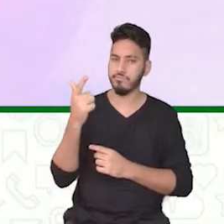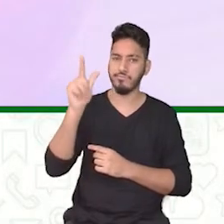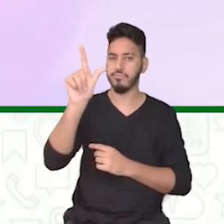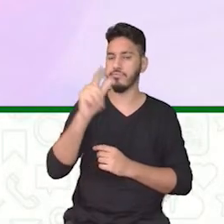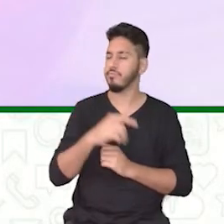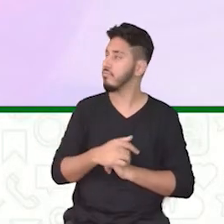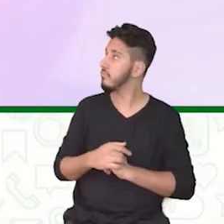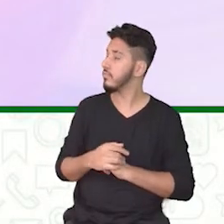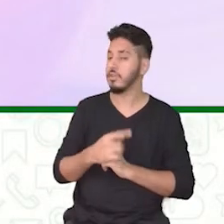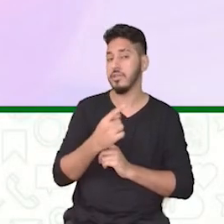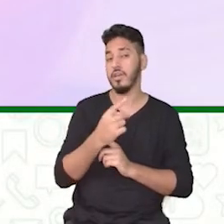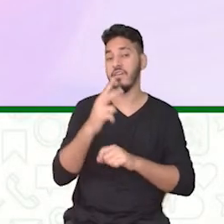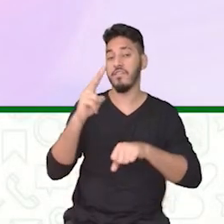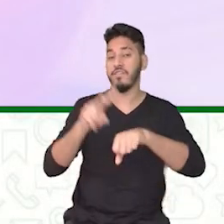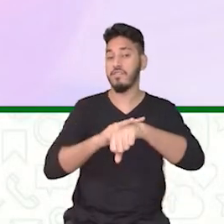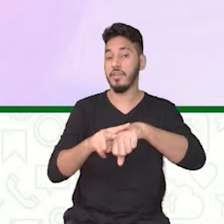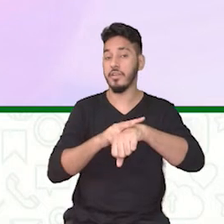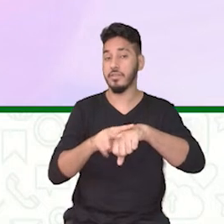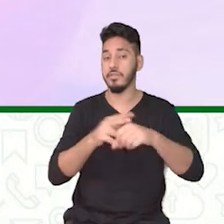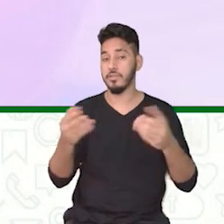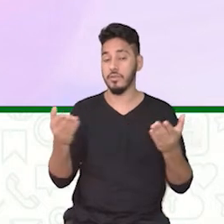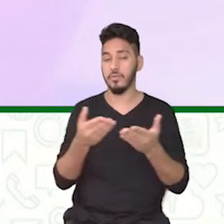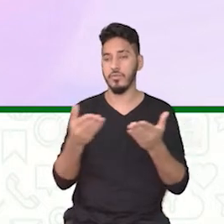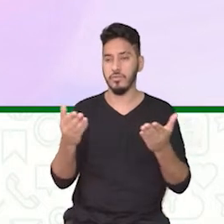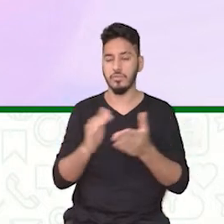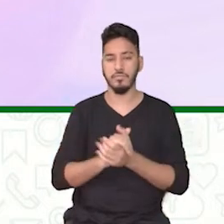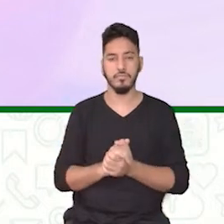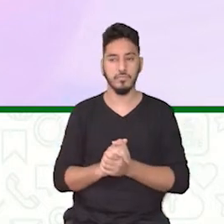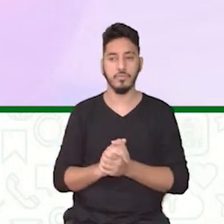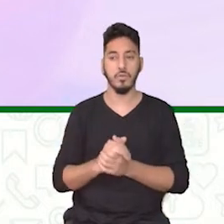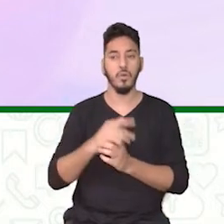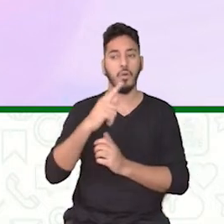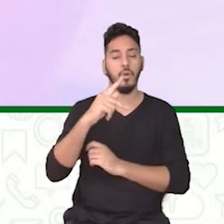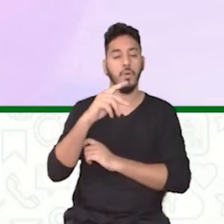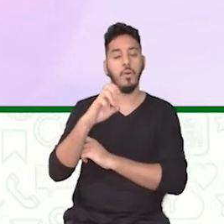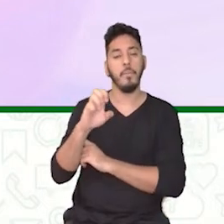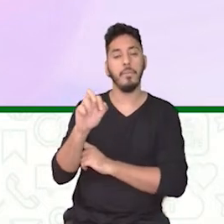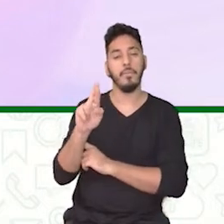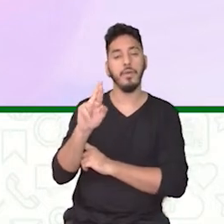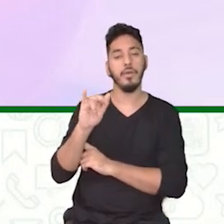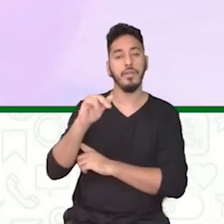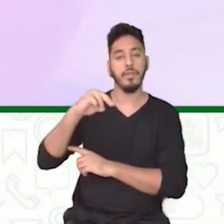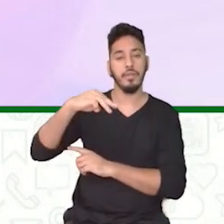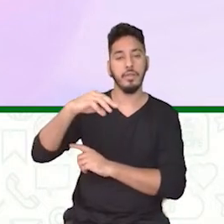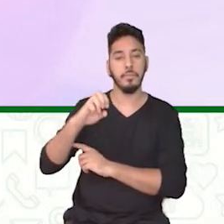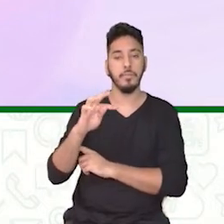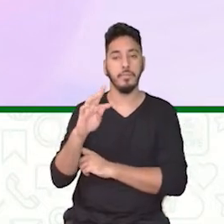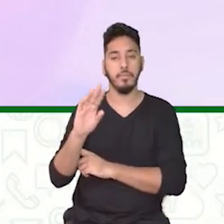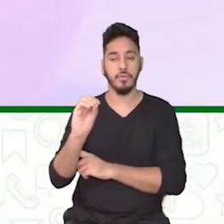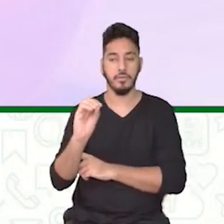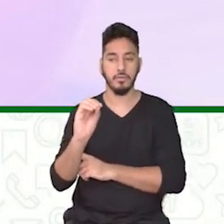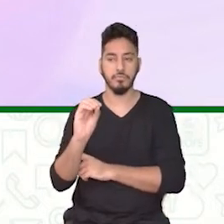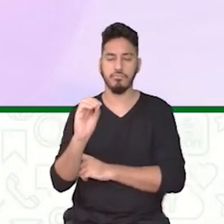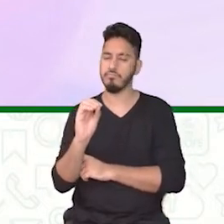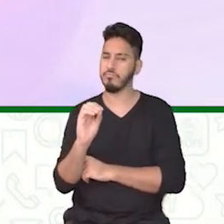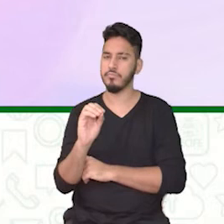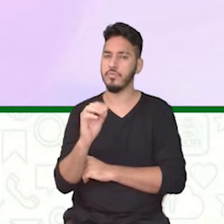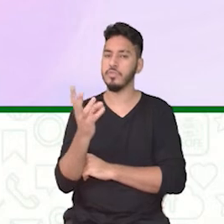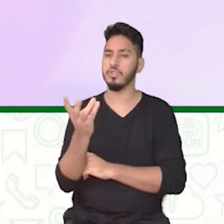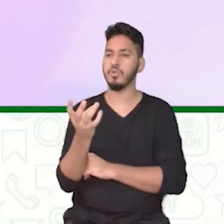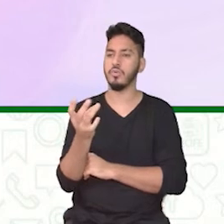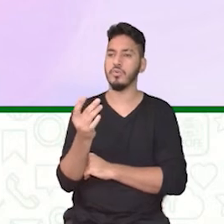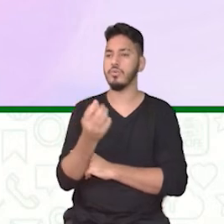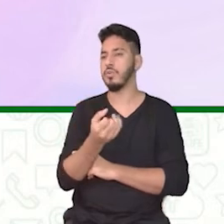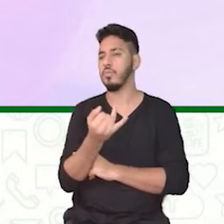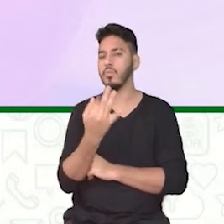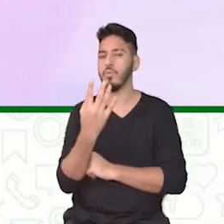seria essa verde. O perímetro do retângulo verde. Olha só, você conta quantas